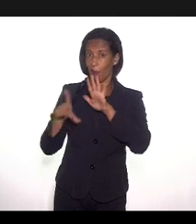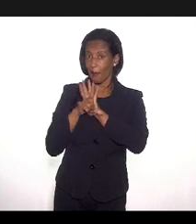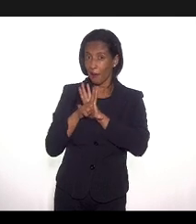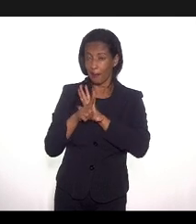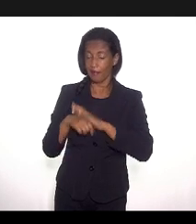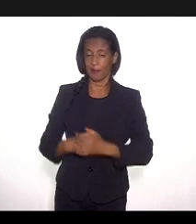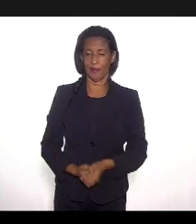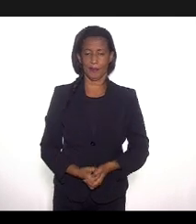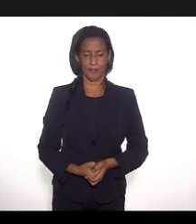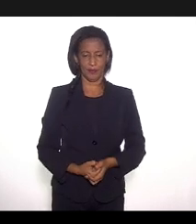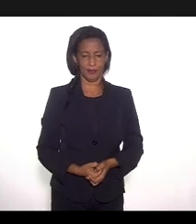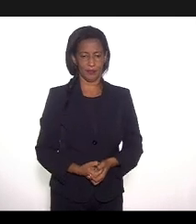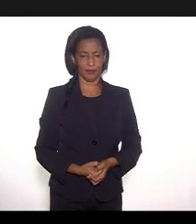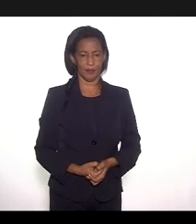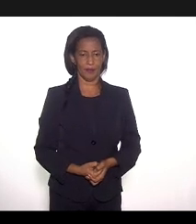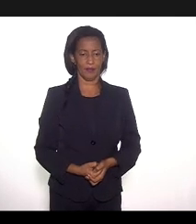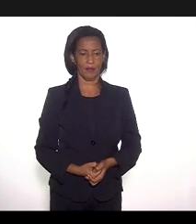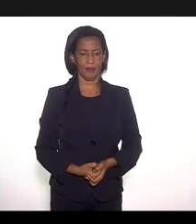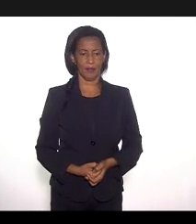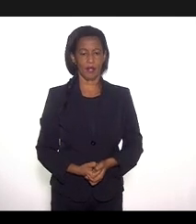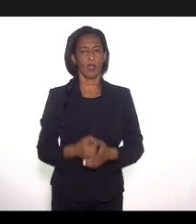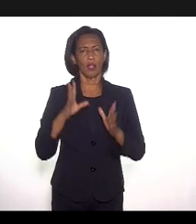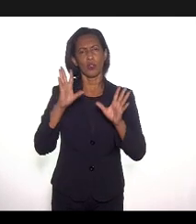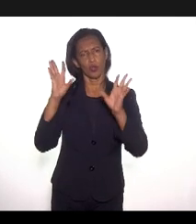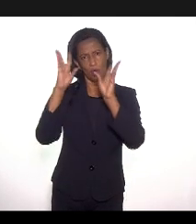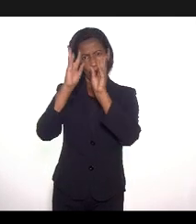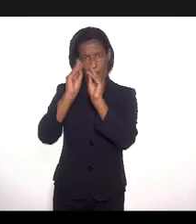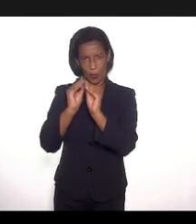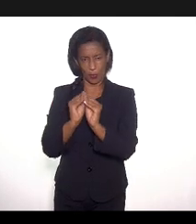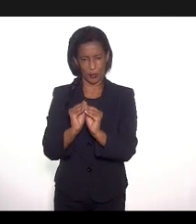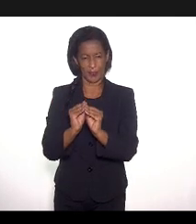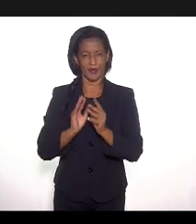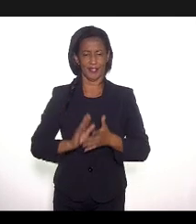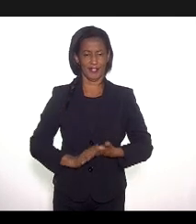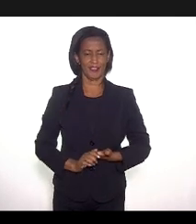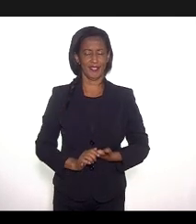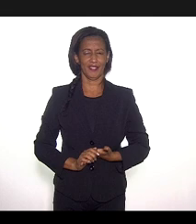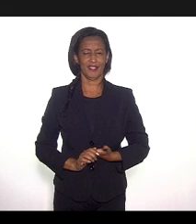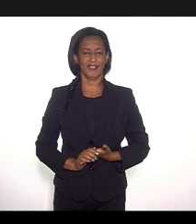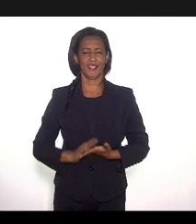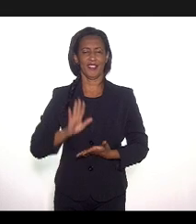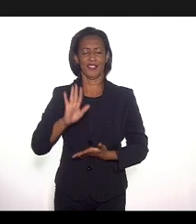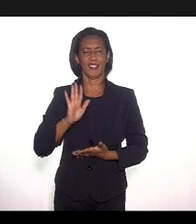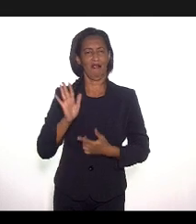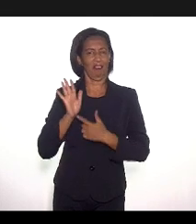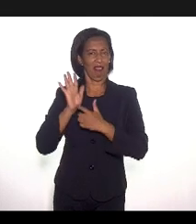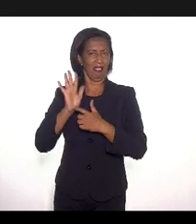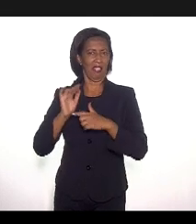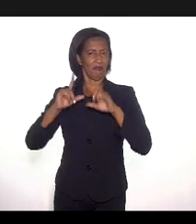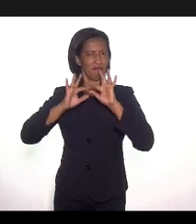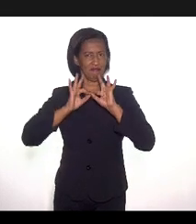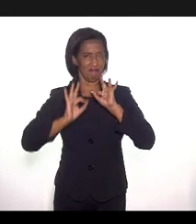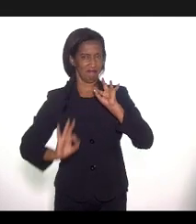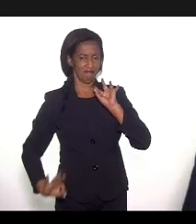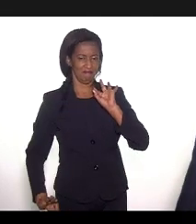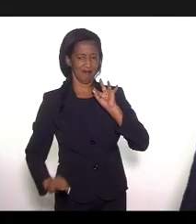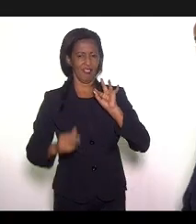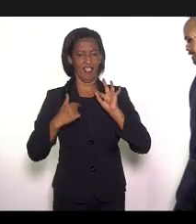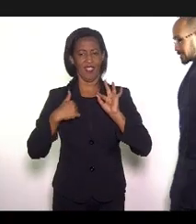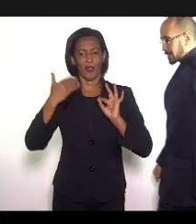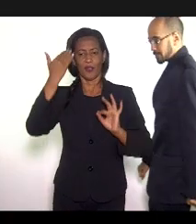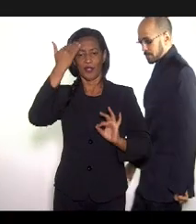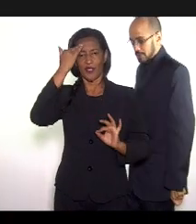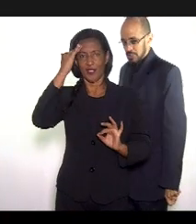encerrar. Eu entendo. Para concluir só, Márcio, sem fazer nenhuma exposição longa, eu